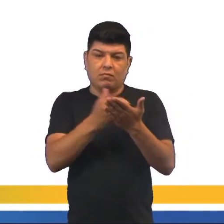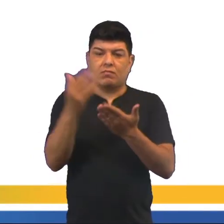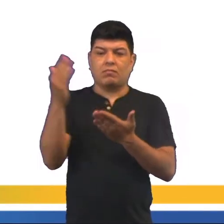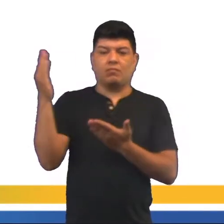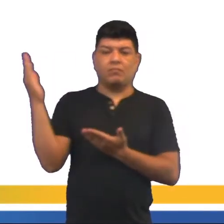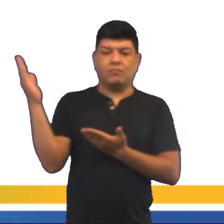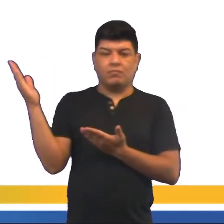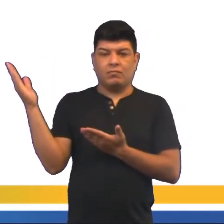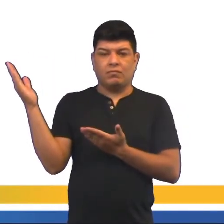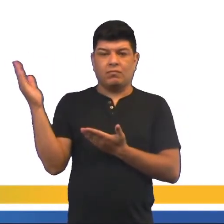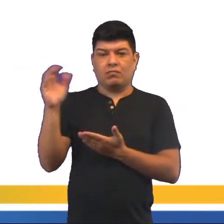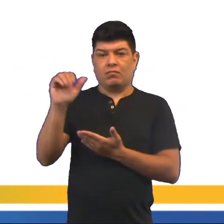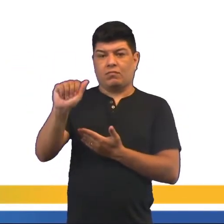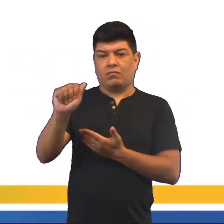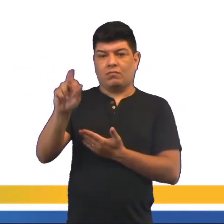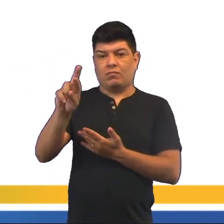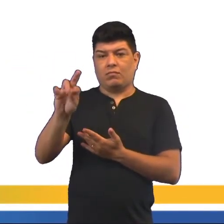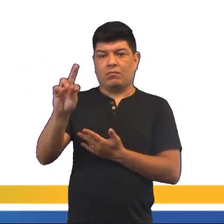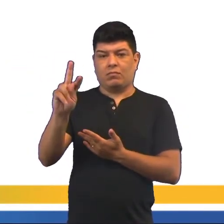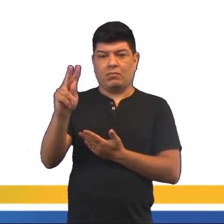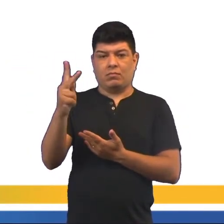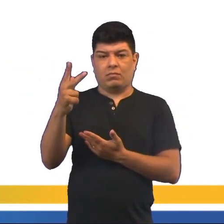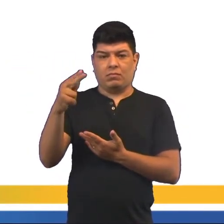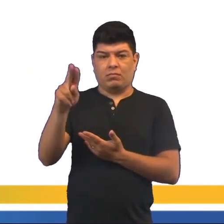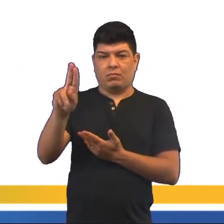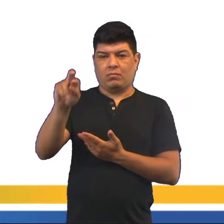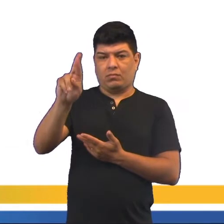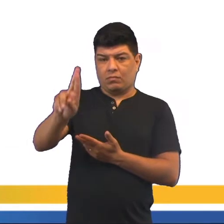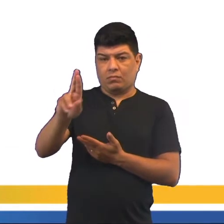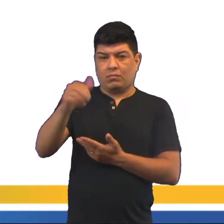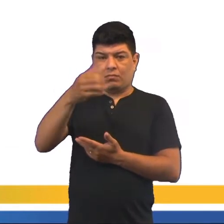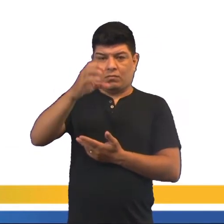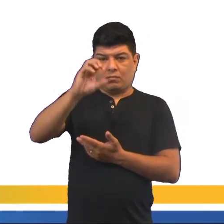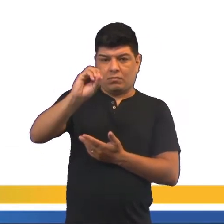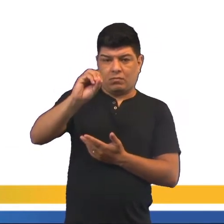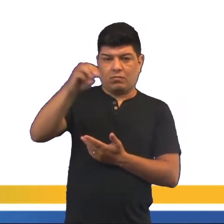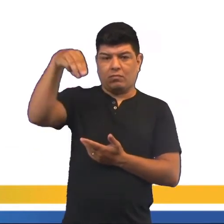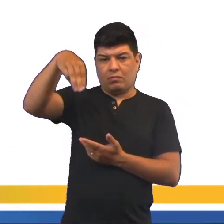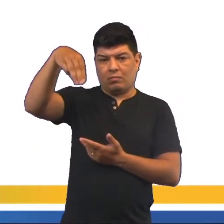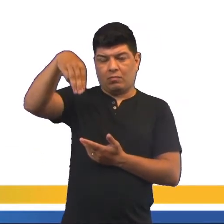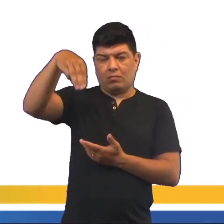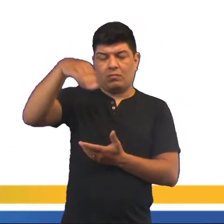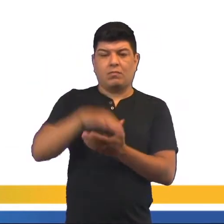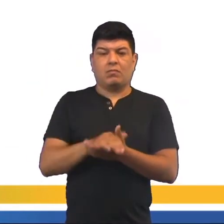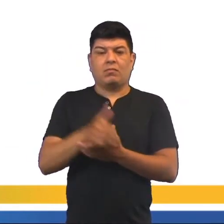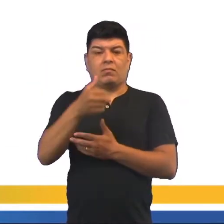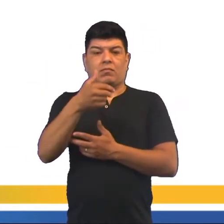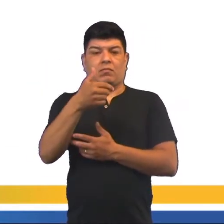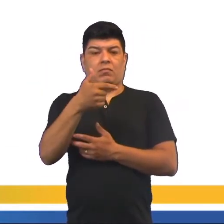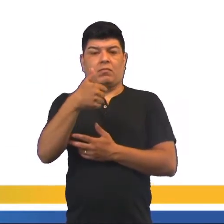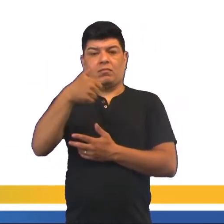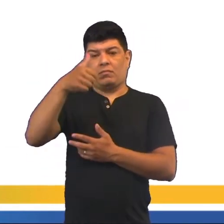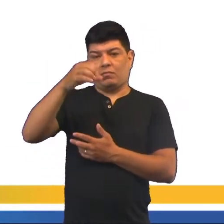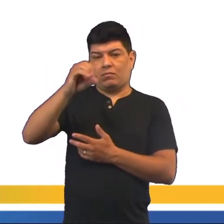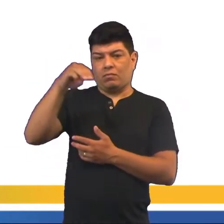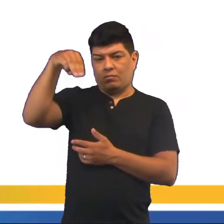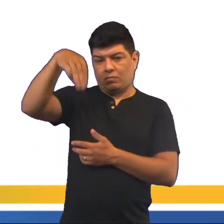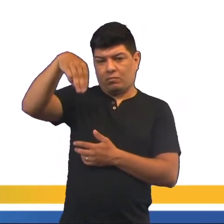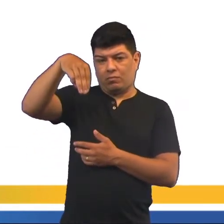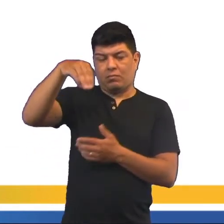bem, Arthur fez assim, 10 equivalendo cada quadradinho desse para 10 metros,